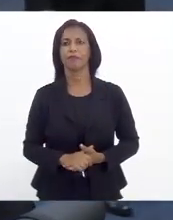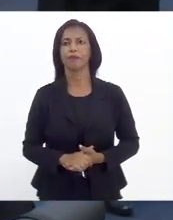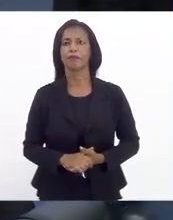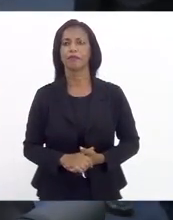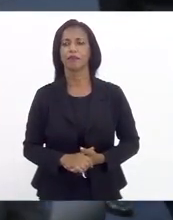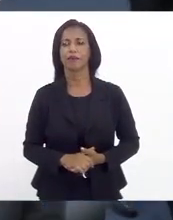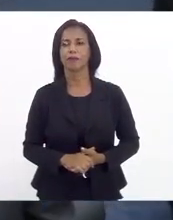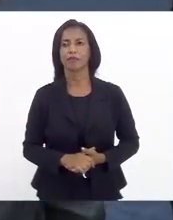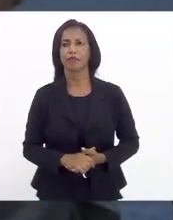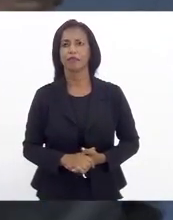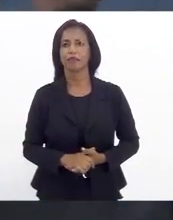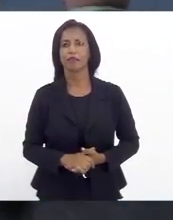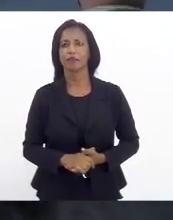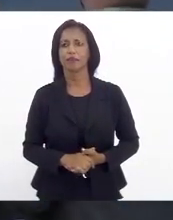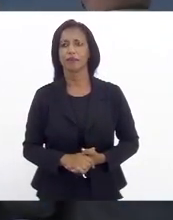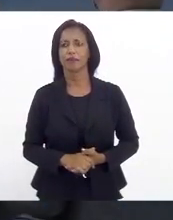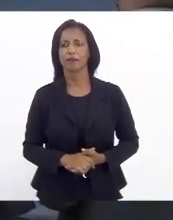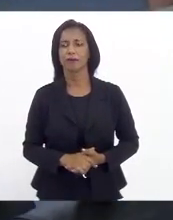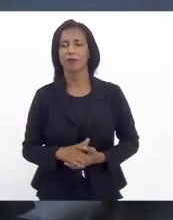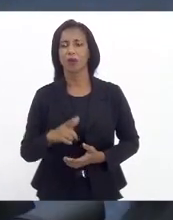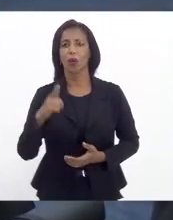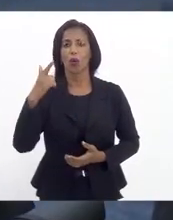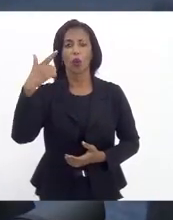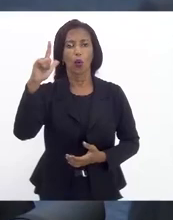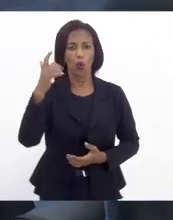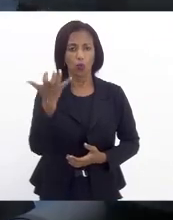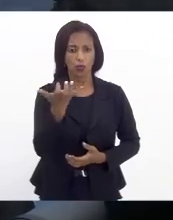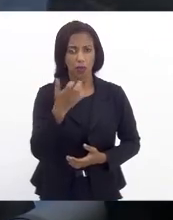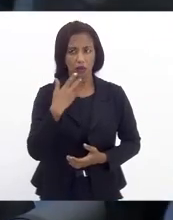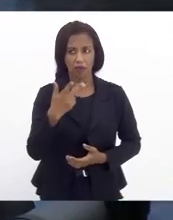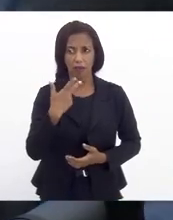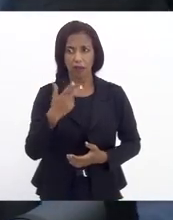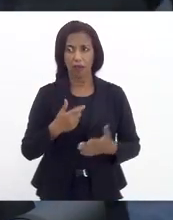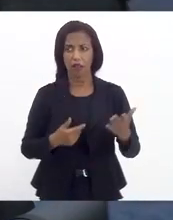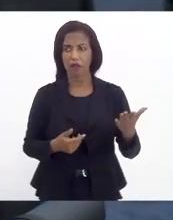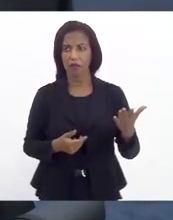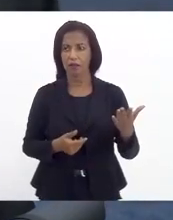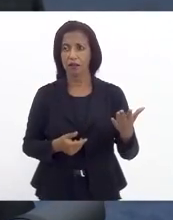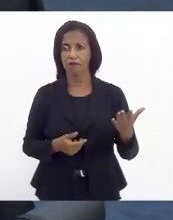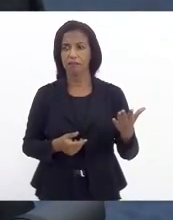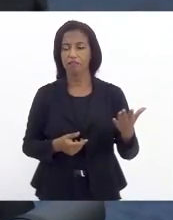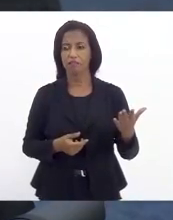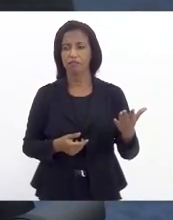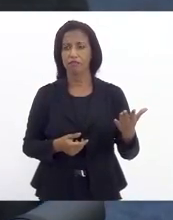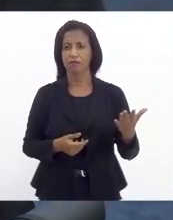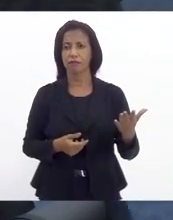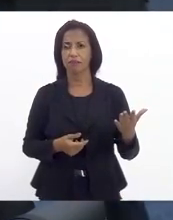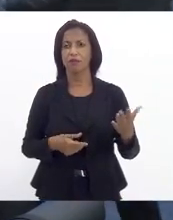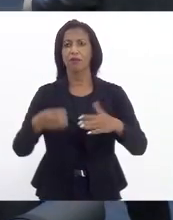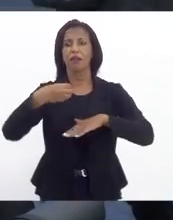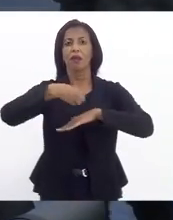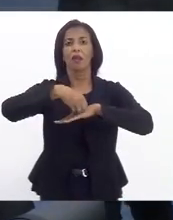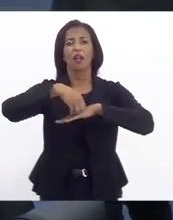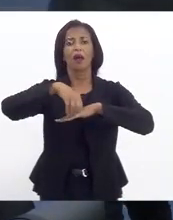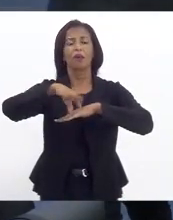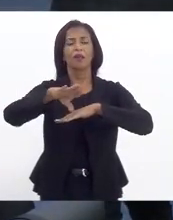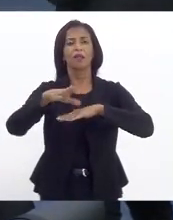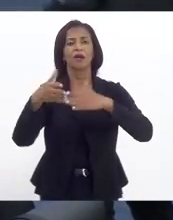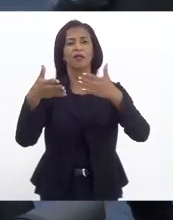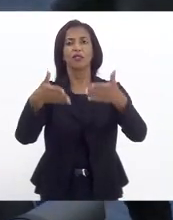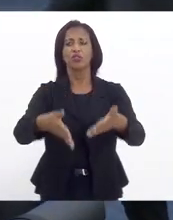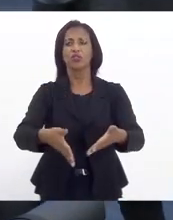Deputado Márcio Pacheco, por favor. Outro parlamentar que queira usar da palavra ou não? Eu queria... Mais alguém? Presidente, a mensagem chegou aí no